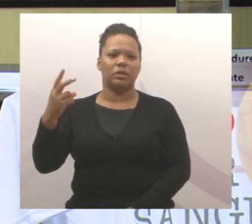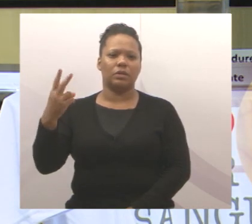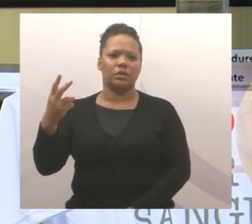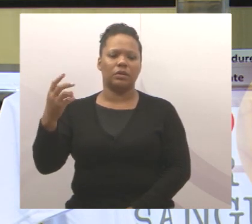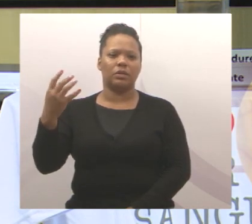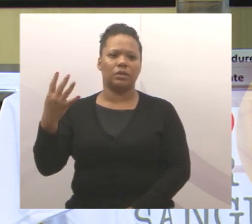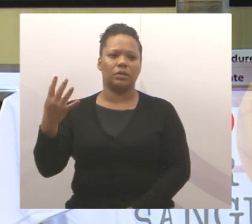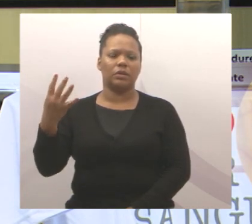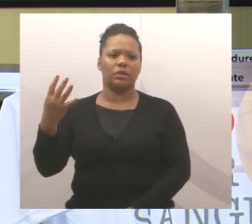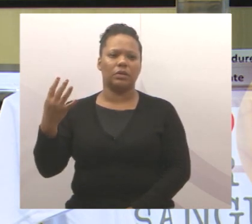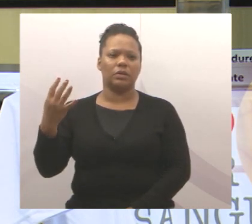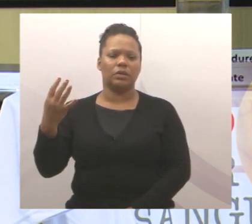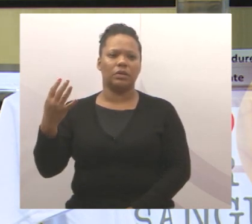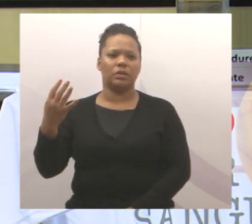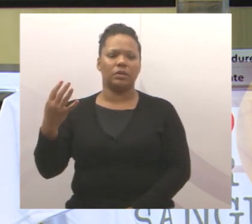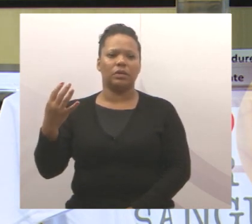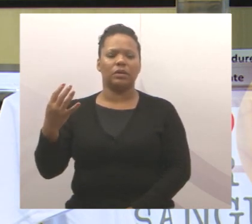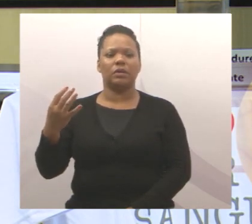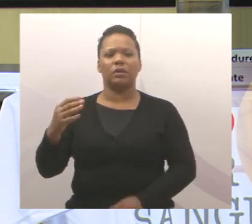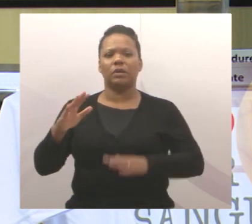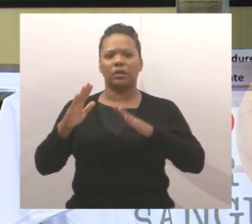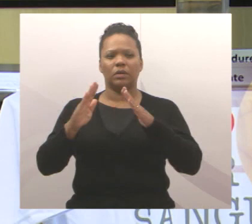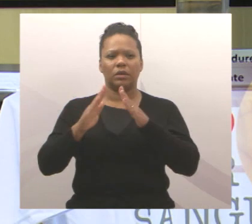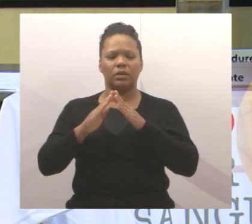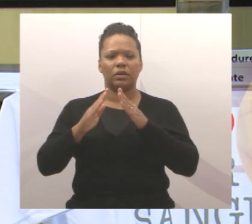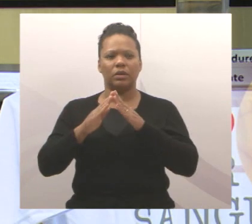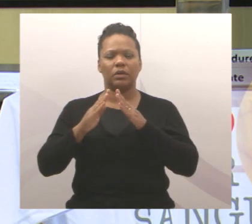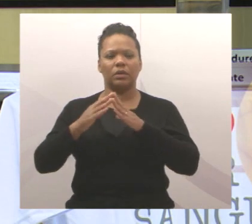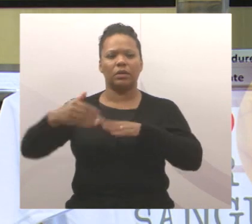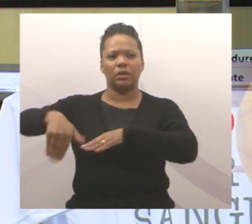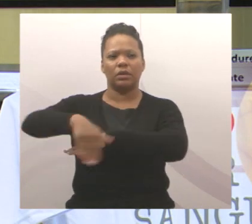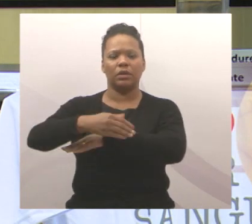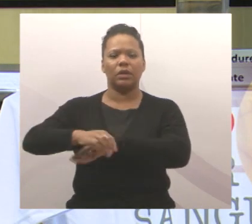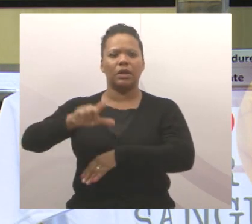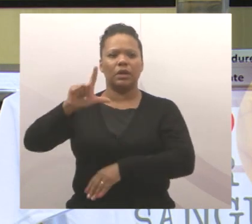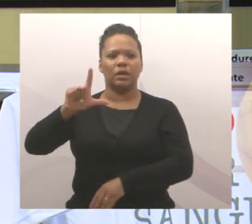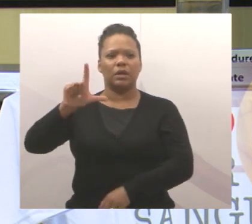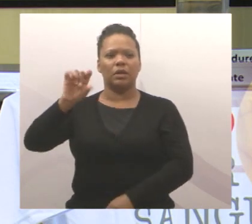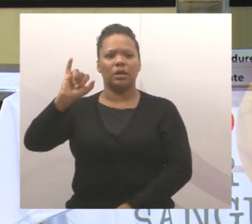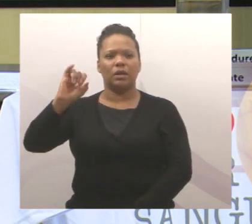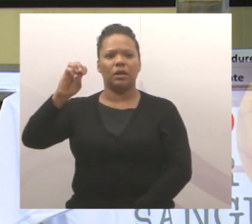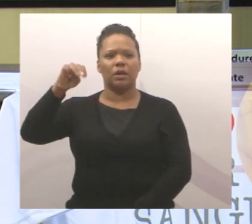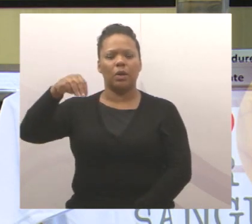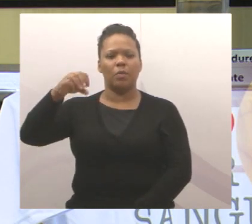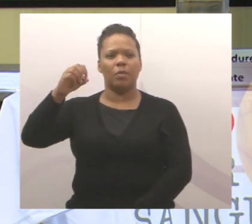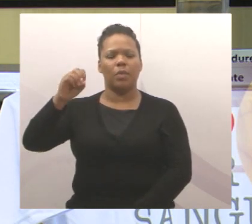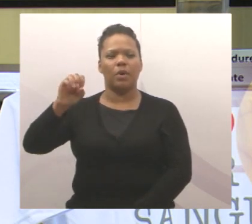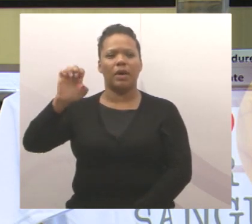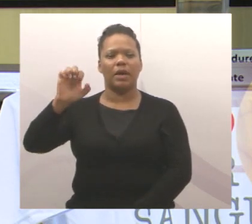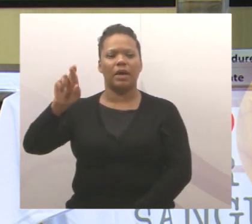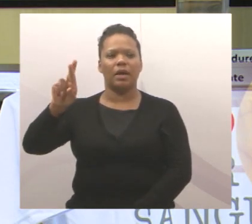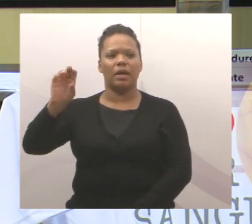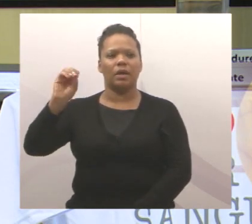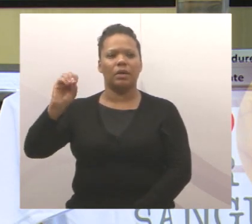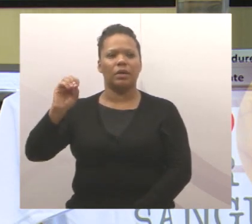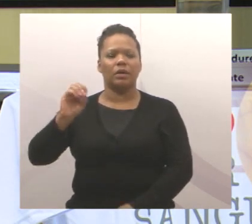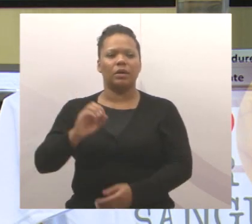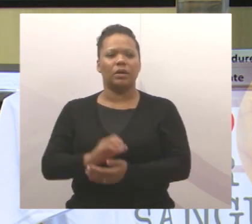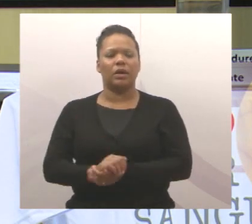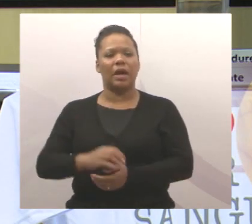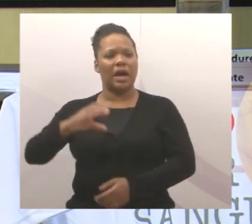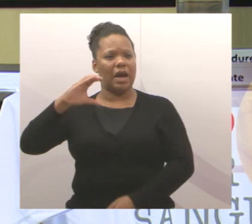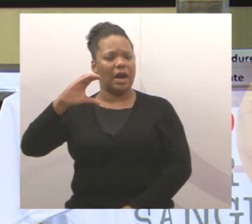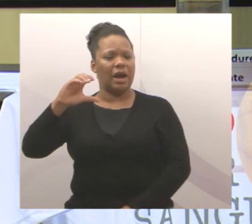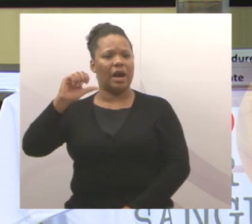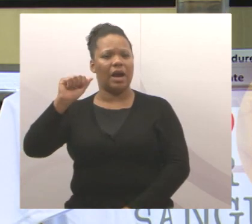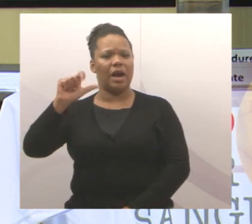314326470124, residente e domiciliado à Estrada do Limoeiro 595, bairro Jardim